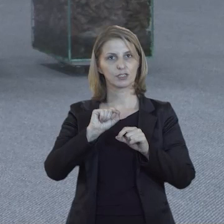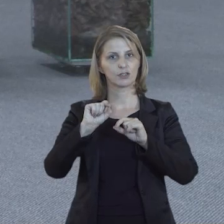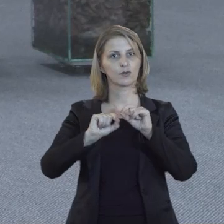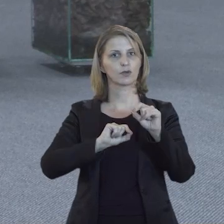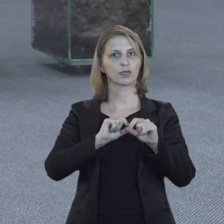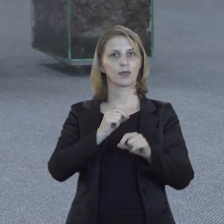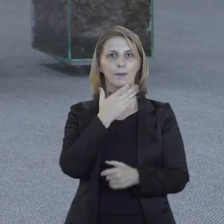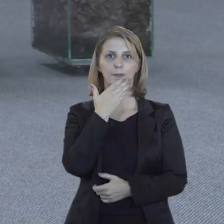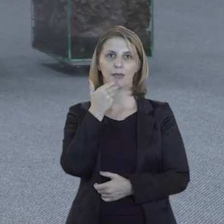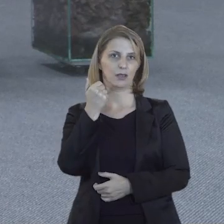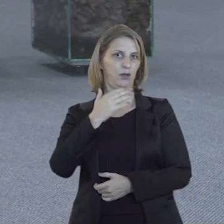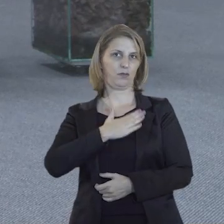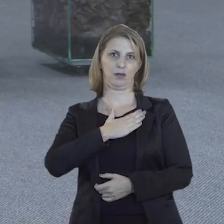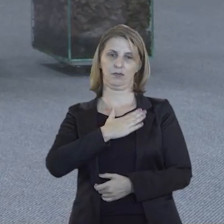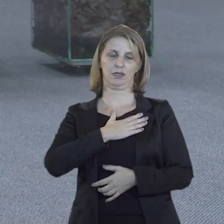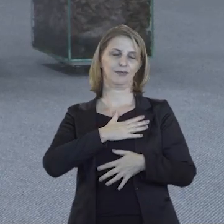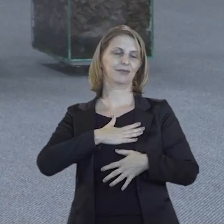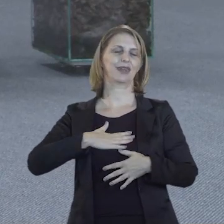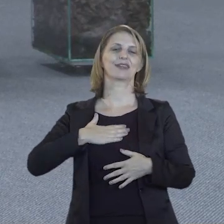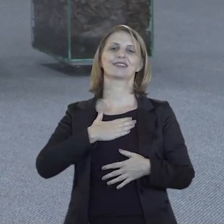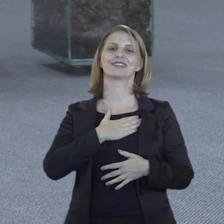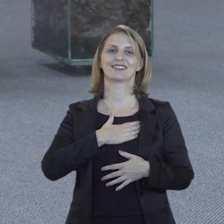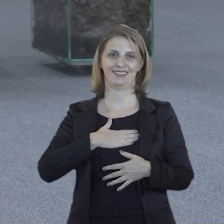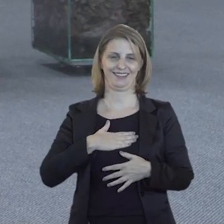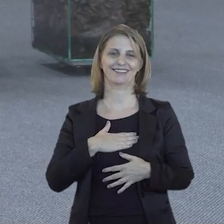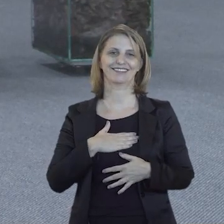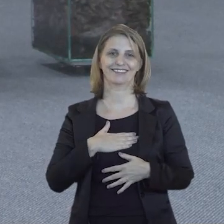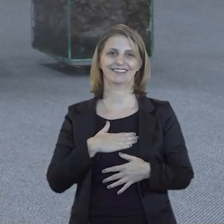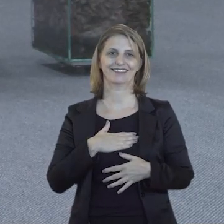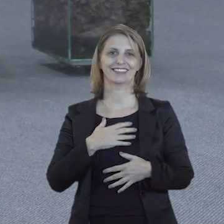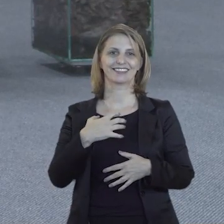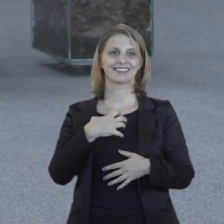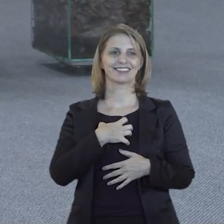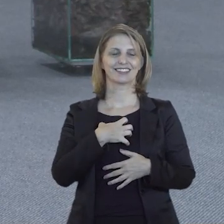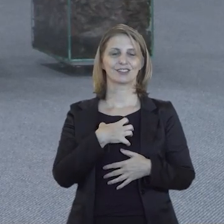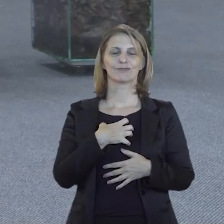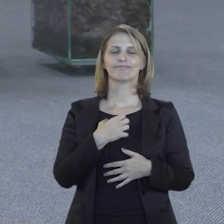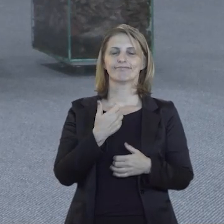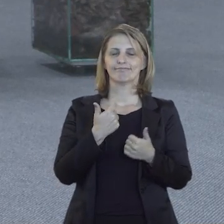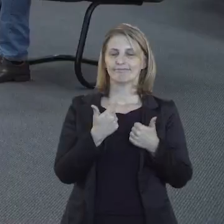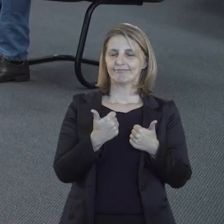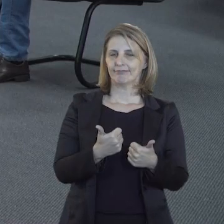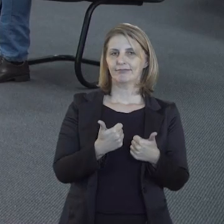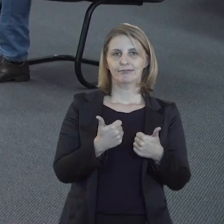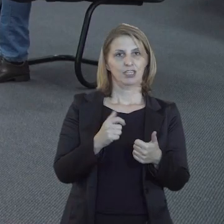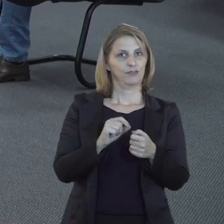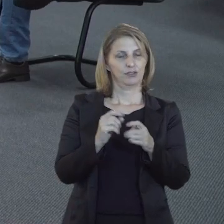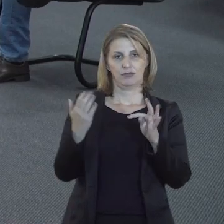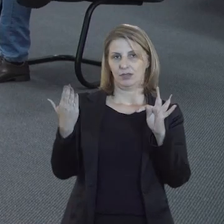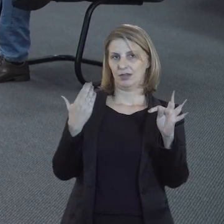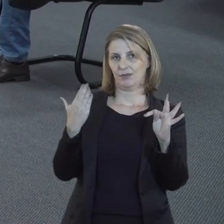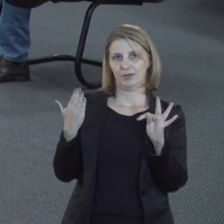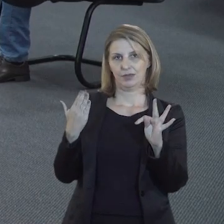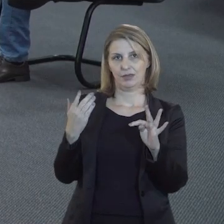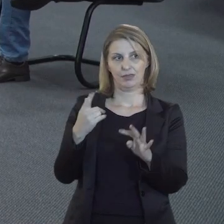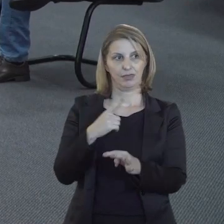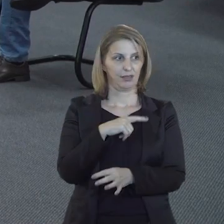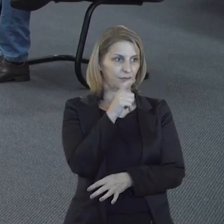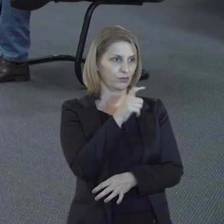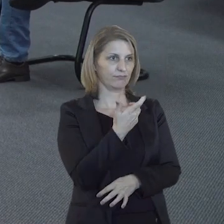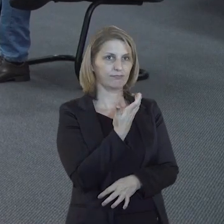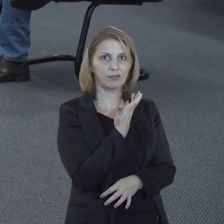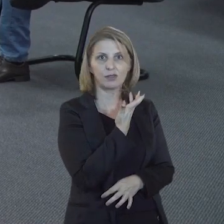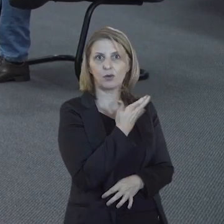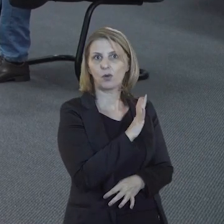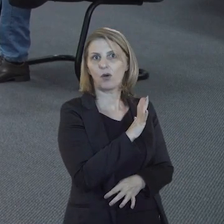é a pessoa realmente fazer aquilo que lhe dê prazer, né? Aquilo que realmente, eu me sinto confortável fazendo